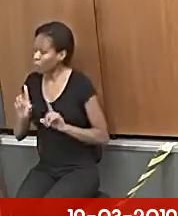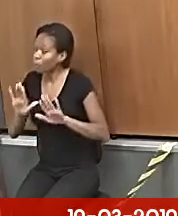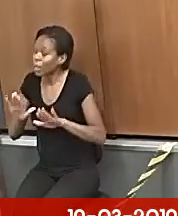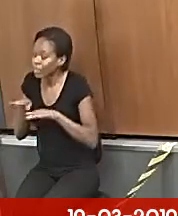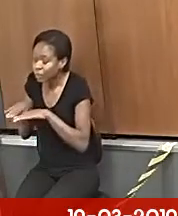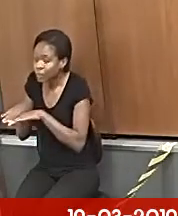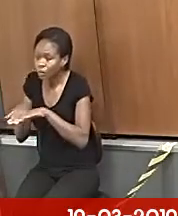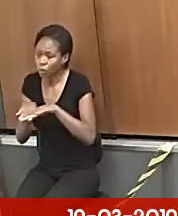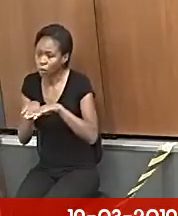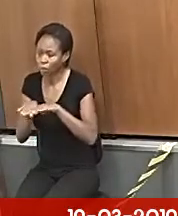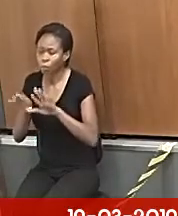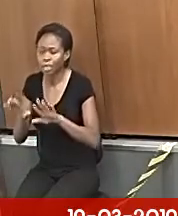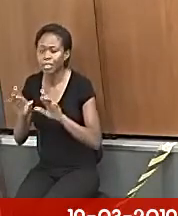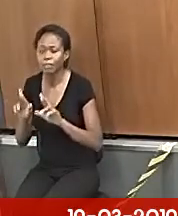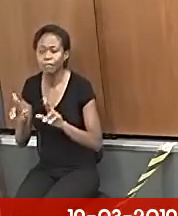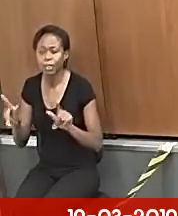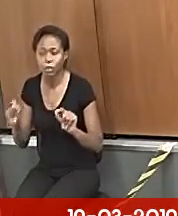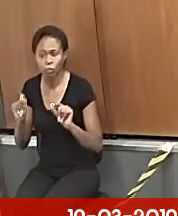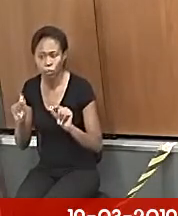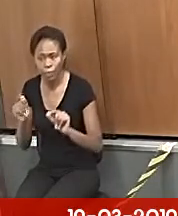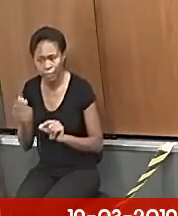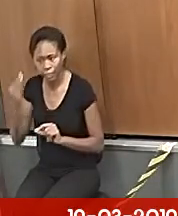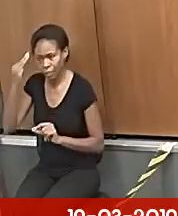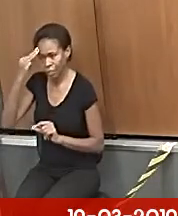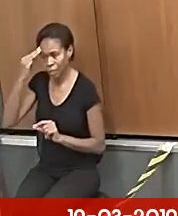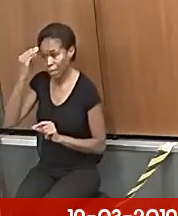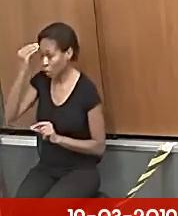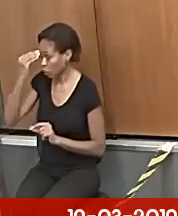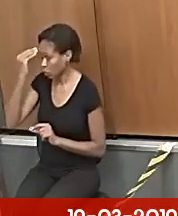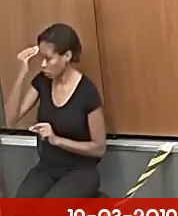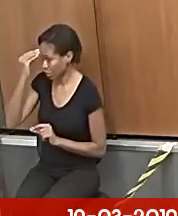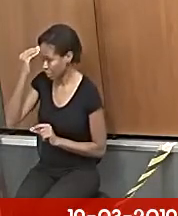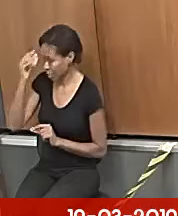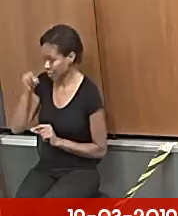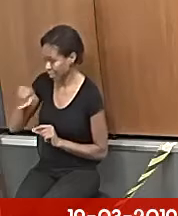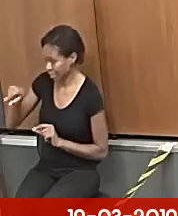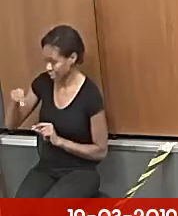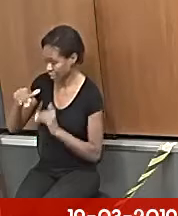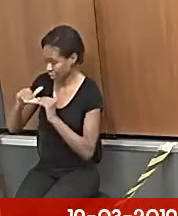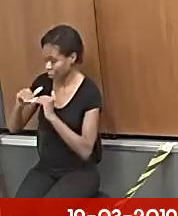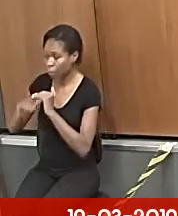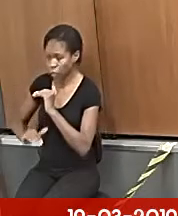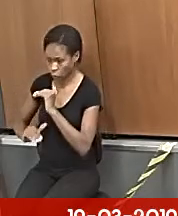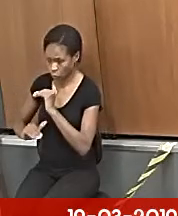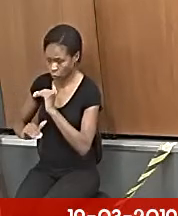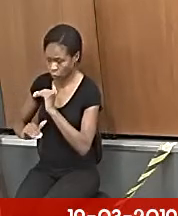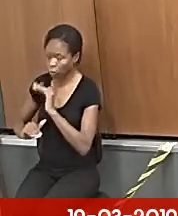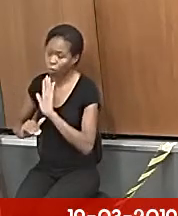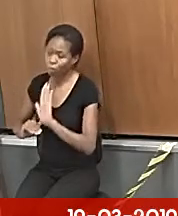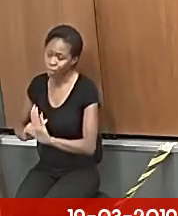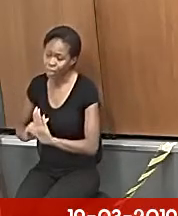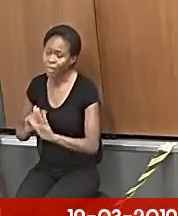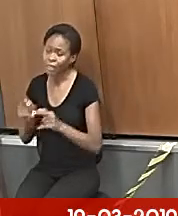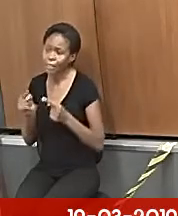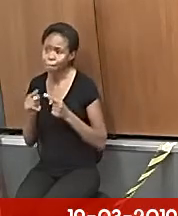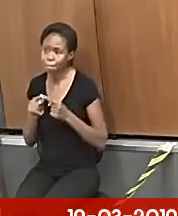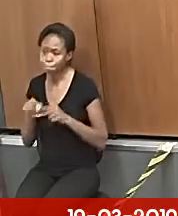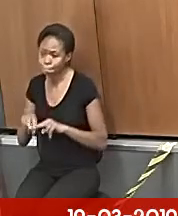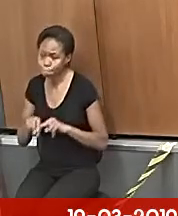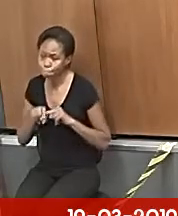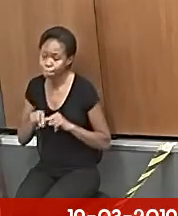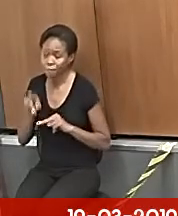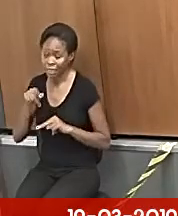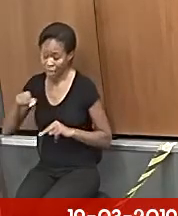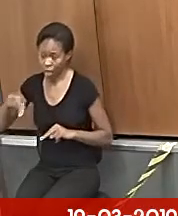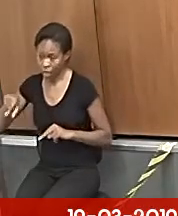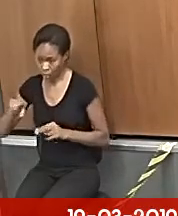difere a deficiência intelectual que o cognitivo deles é menor que o meu então nesse sentido eles passaram pelo